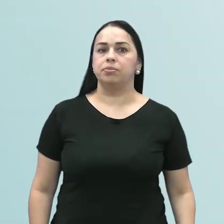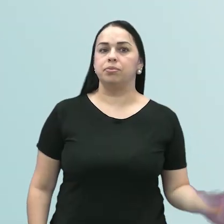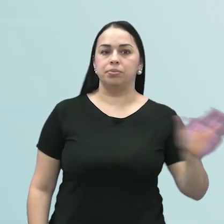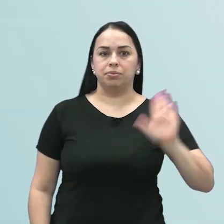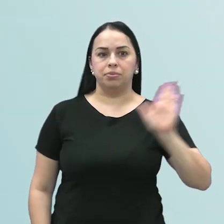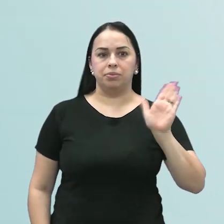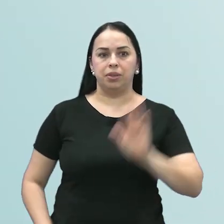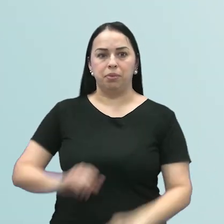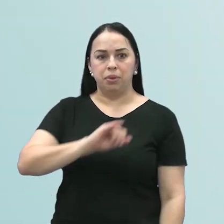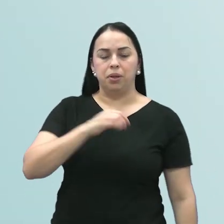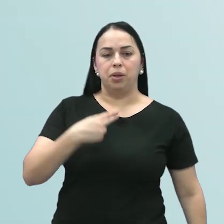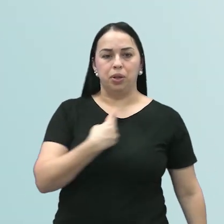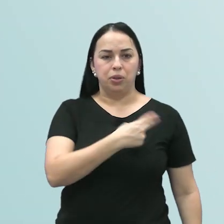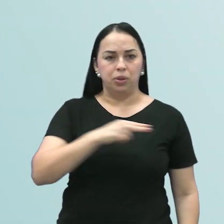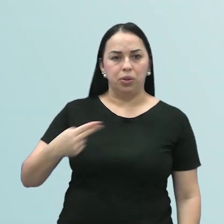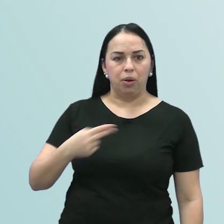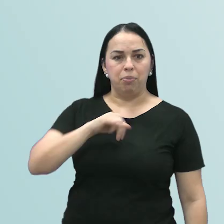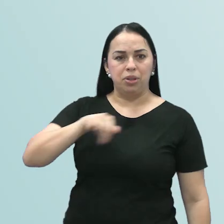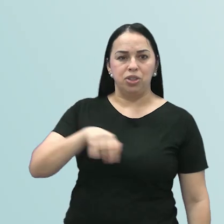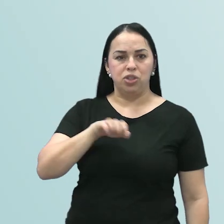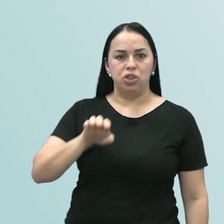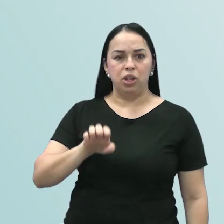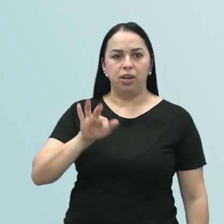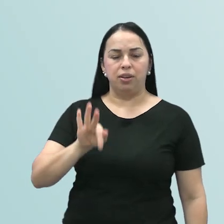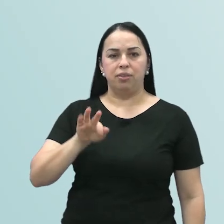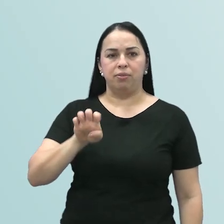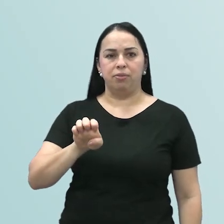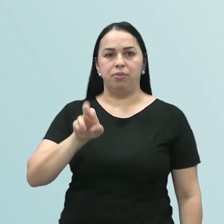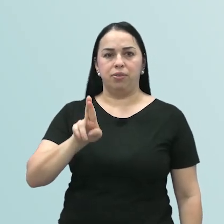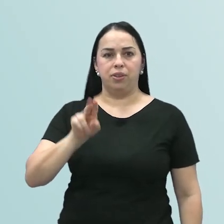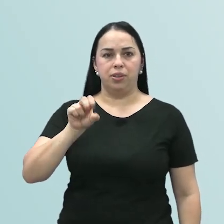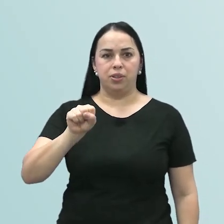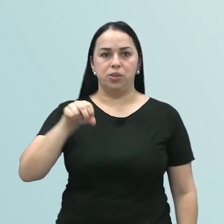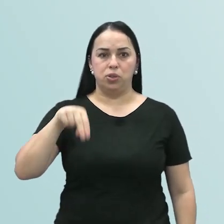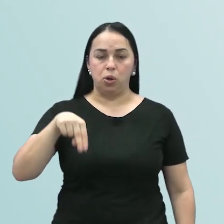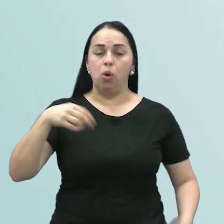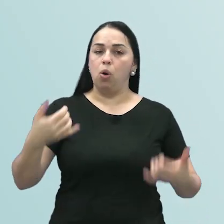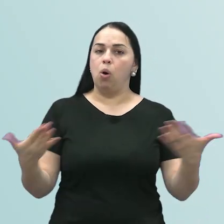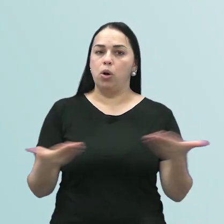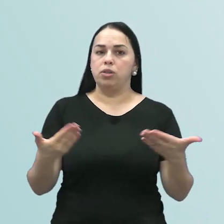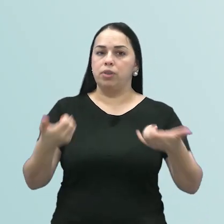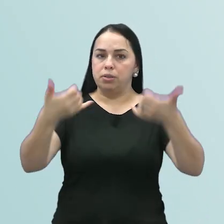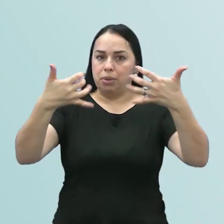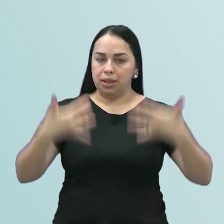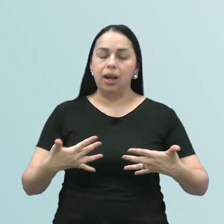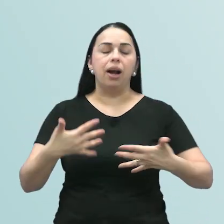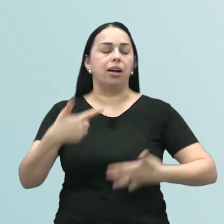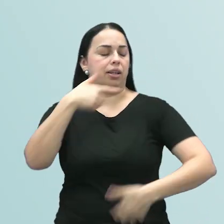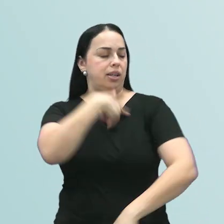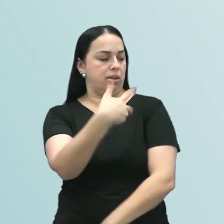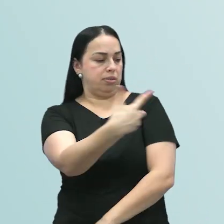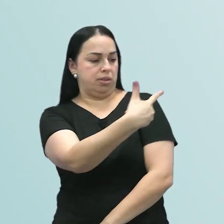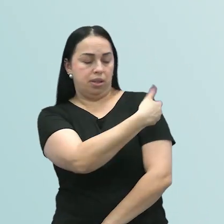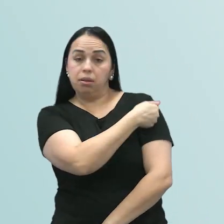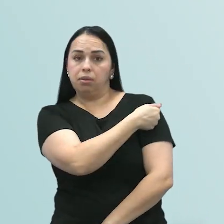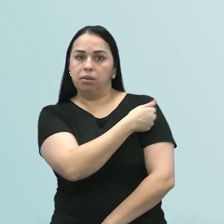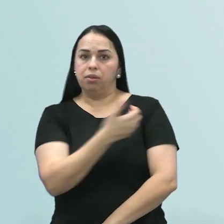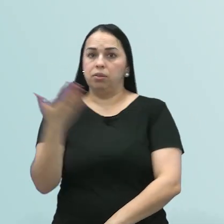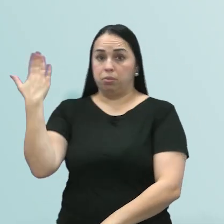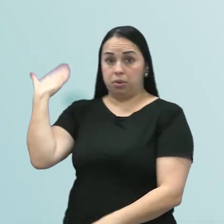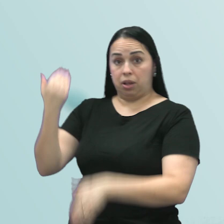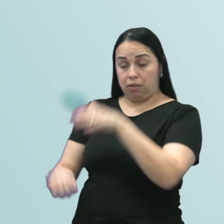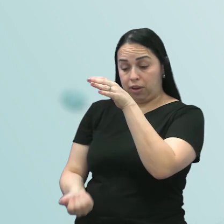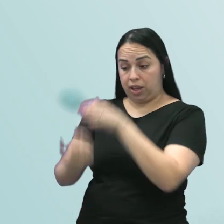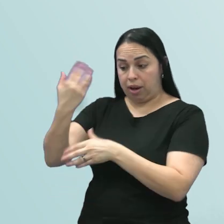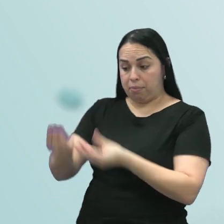Olá, sou Jefferson Takehara, sou médico otorrinolaringologista e vim falar hoje sobre a importância das vacinas. As vacinas foram desenvolvidas para aumentar a